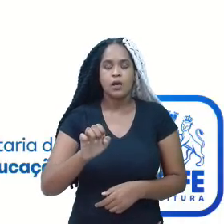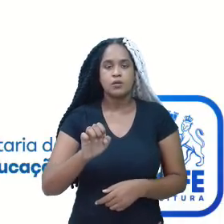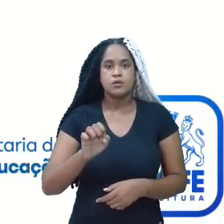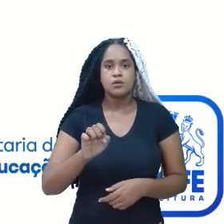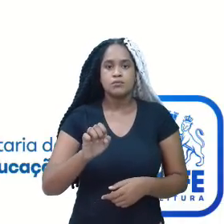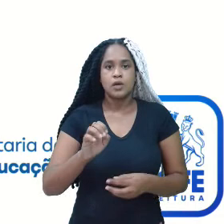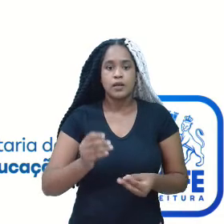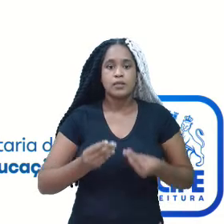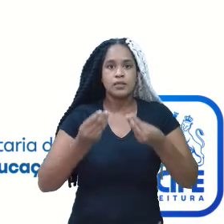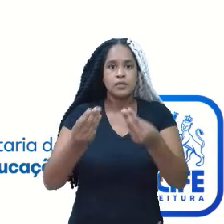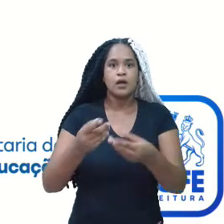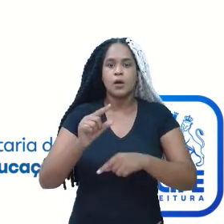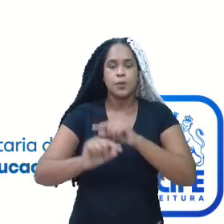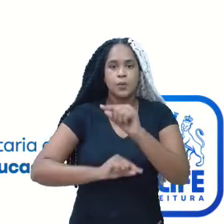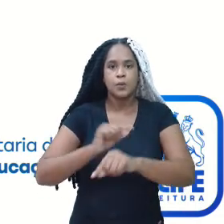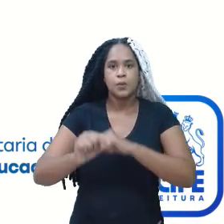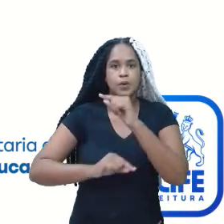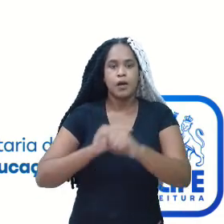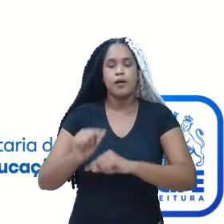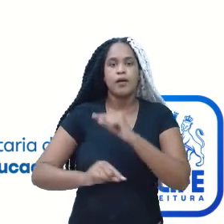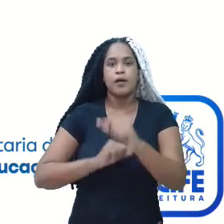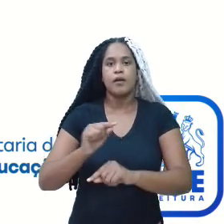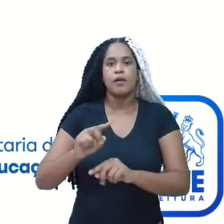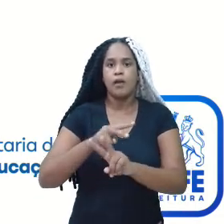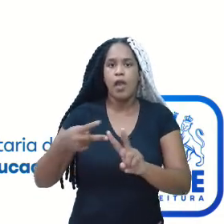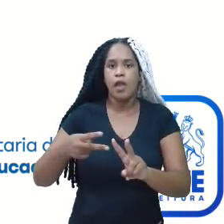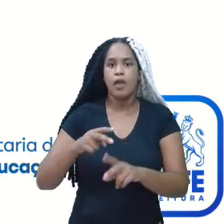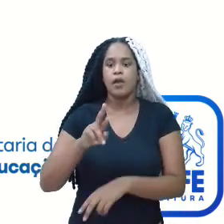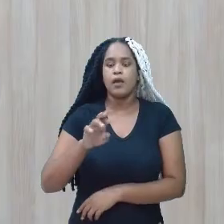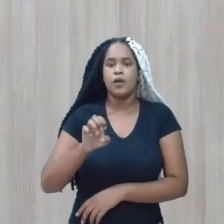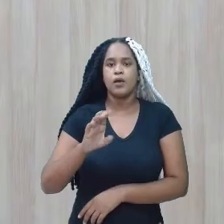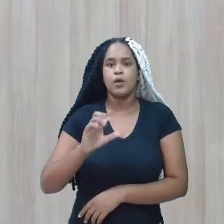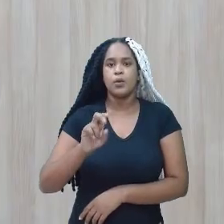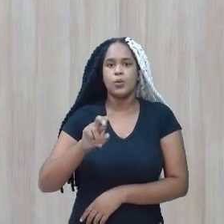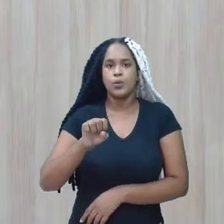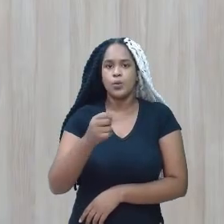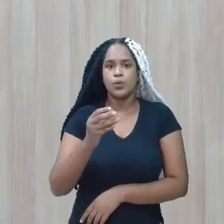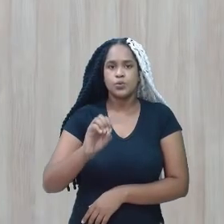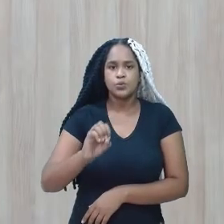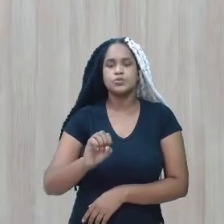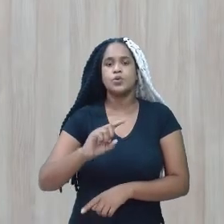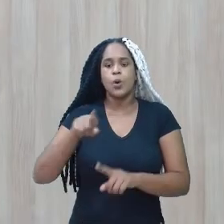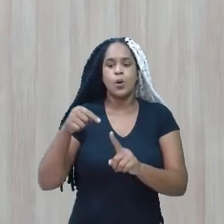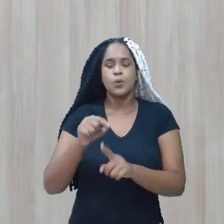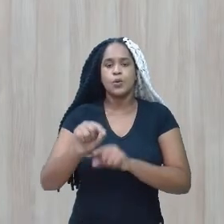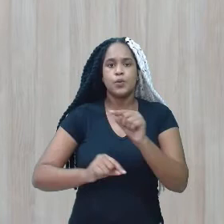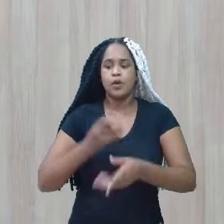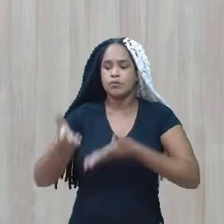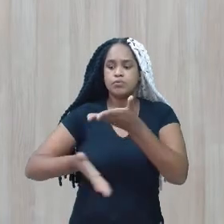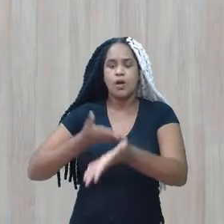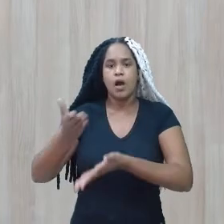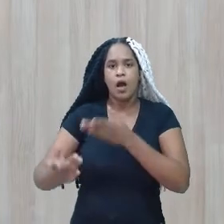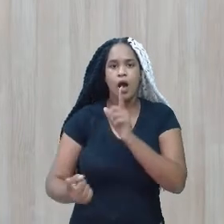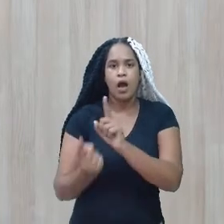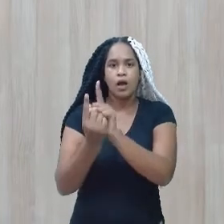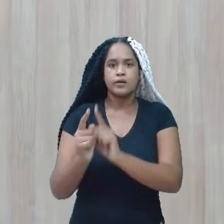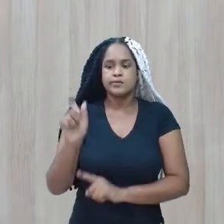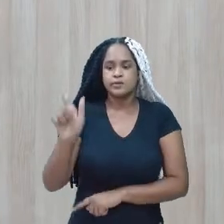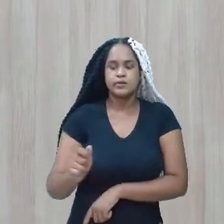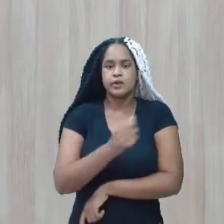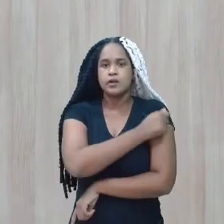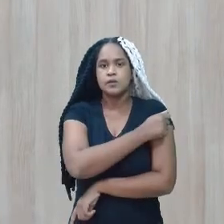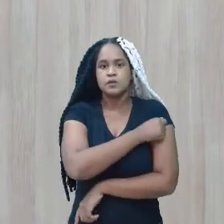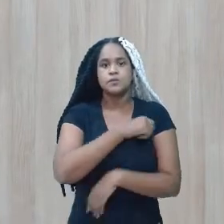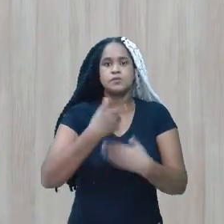recursos de fato, para atender esse estudante, entende? Então, ele precisa ser